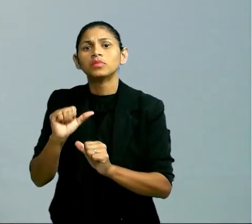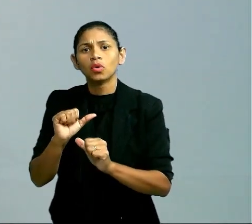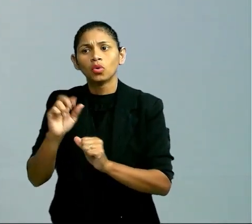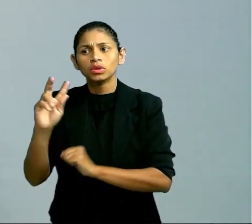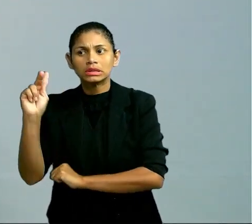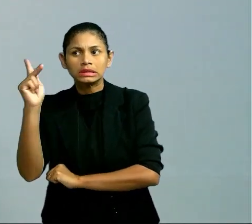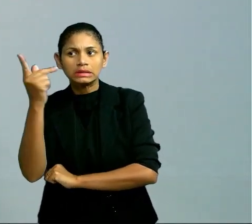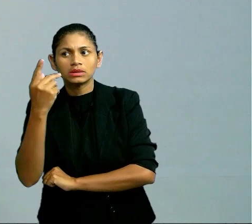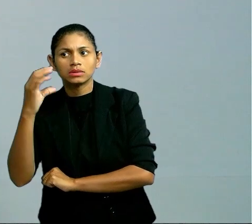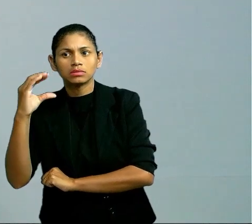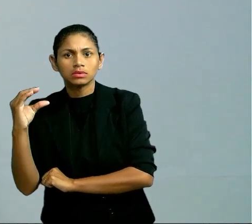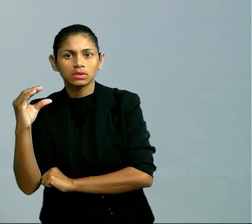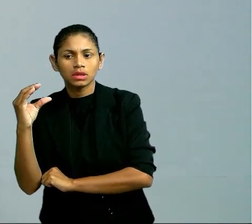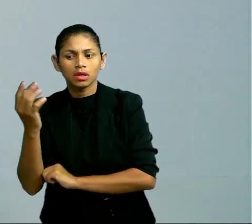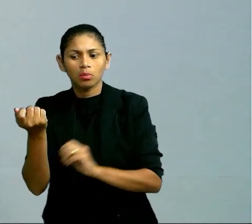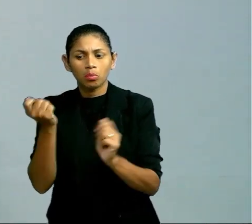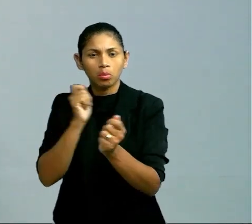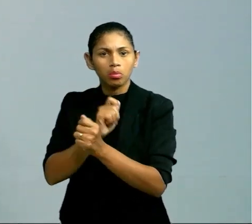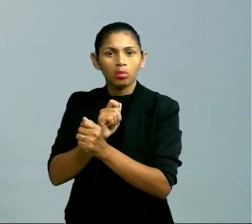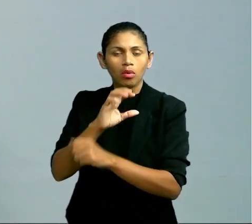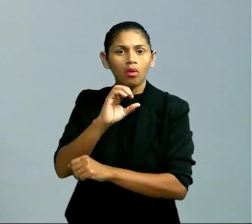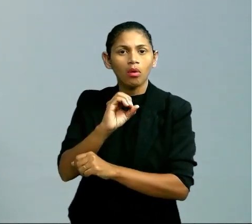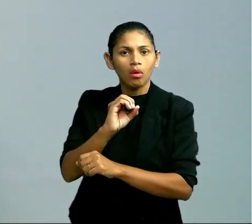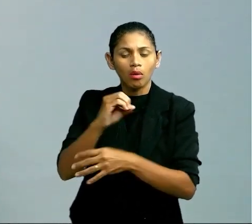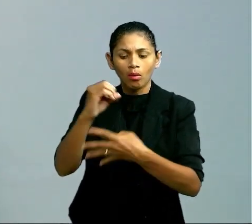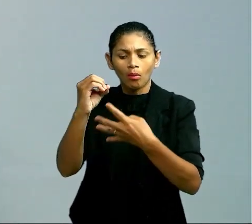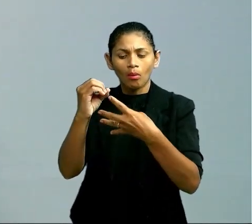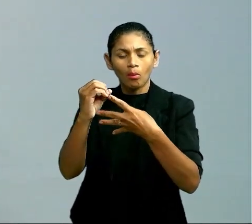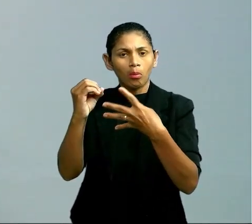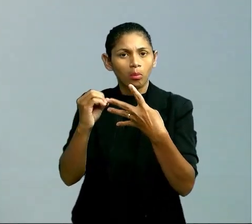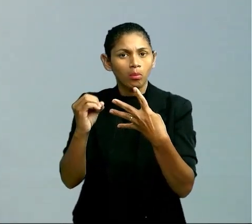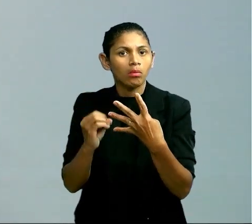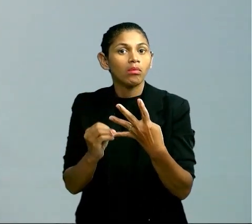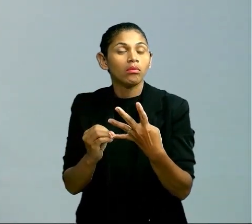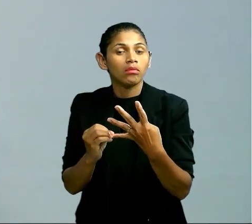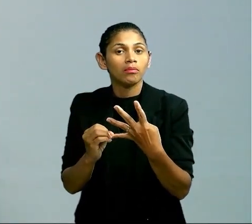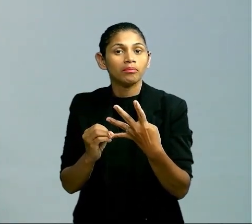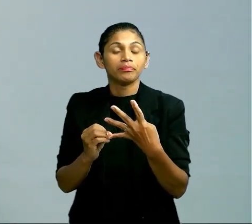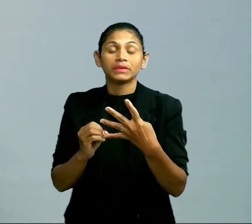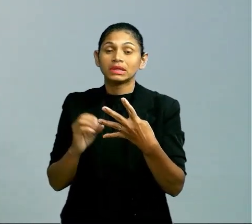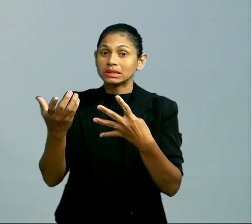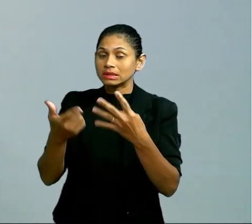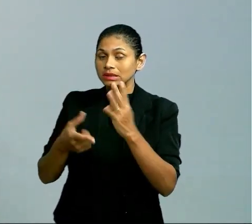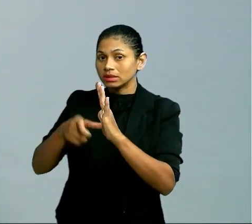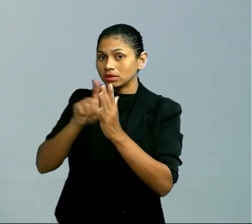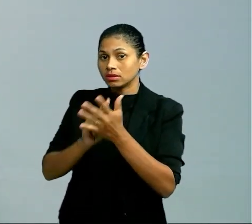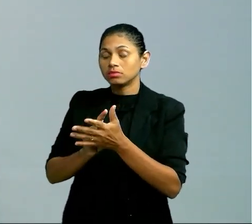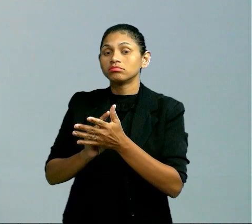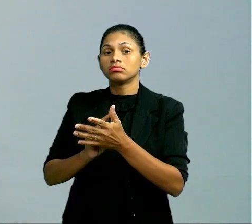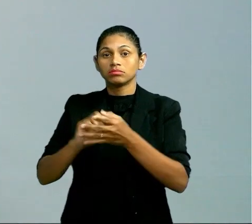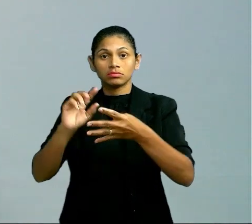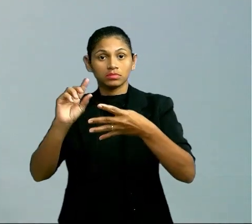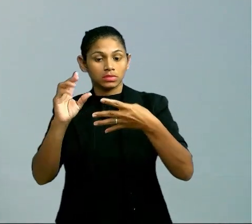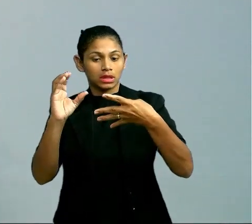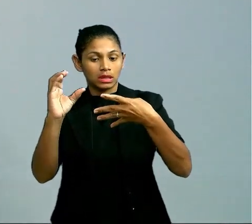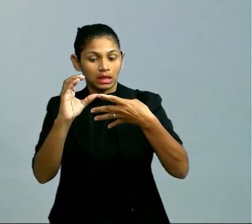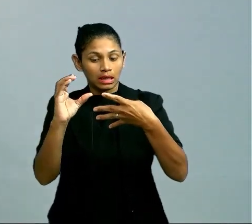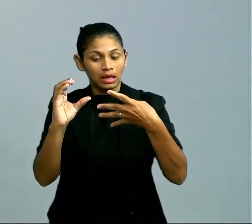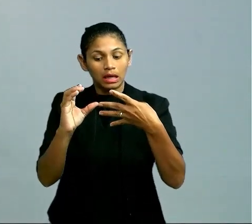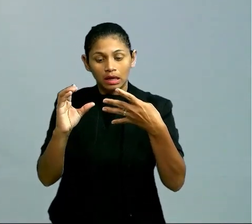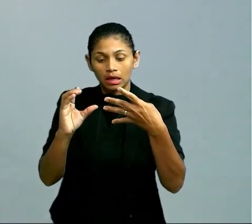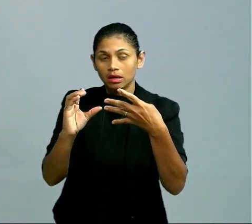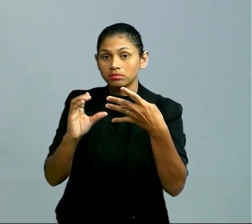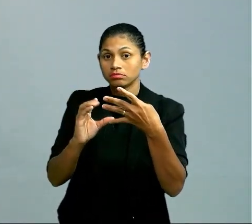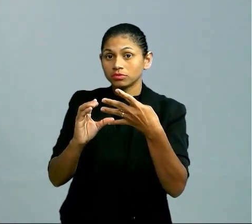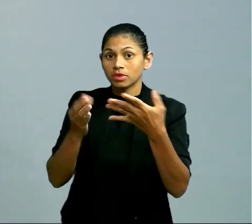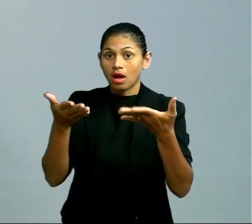os hidrocarbonetos, eles eram moléculas apolares, constituídas ali exclusivamente por átomos de carbono e hidrogênio. E agora,